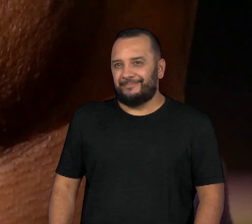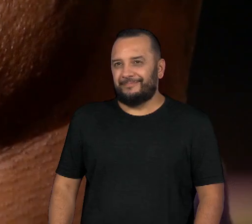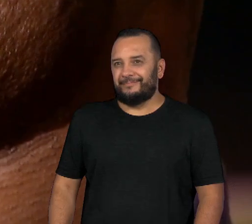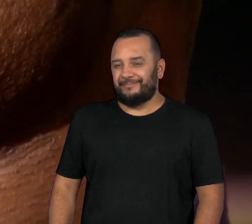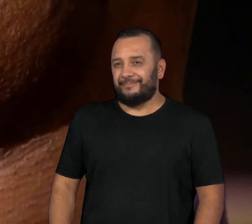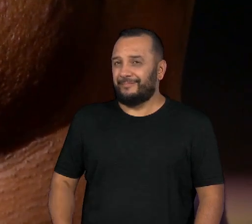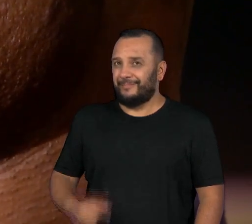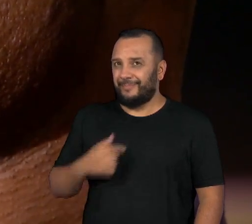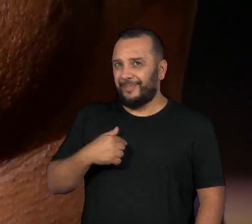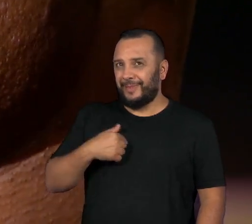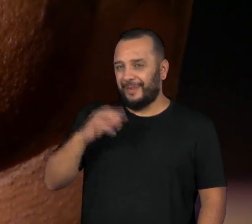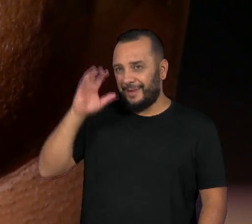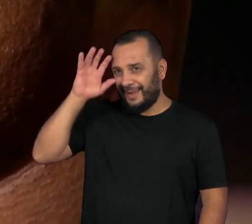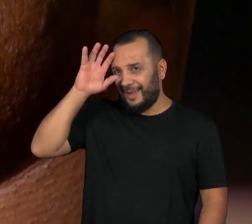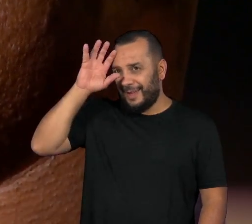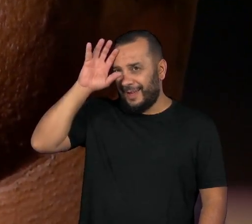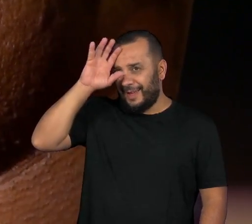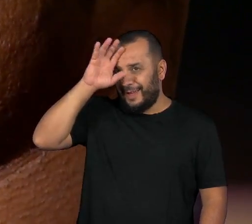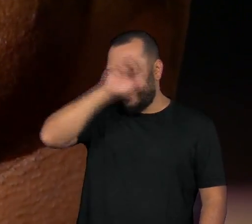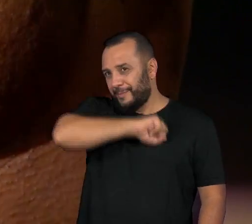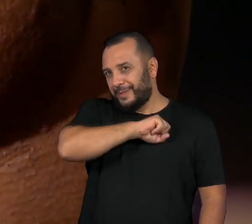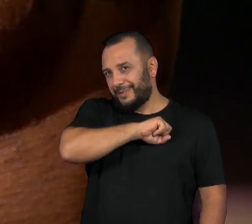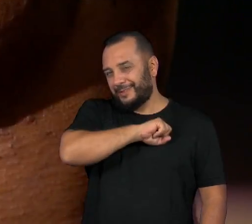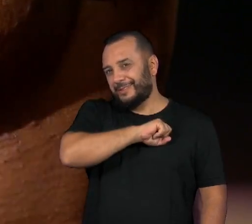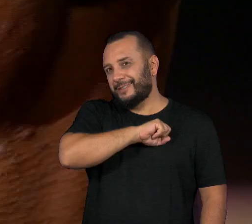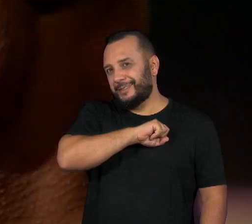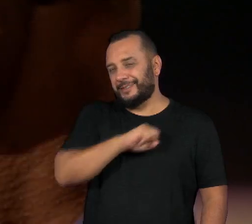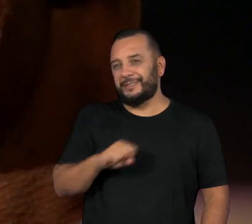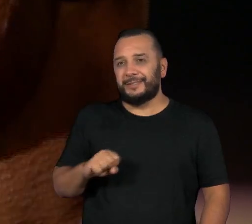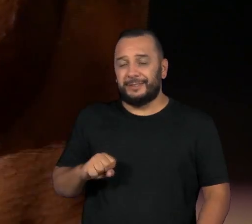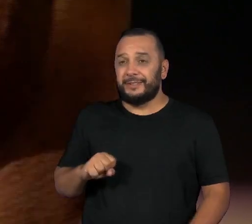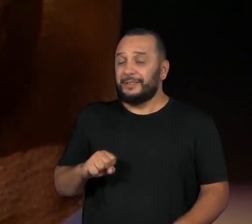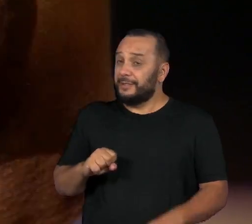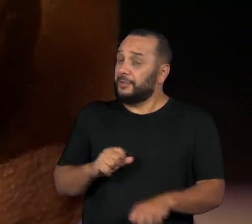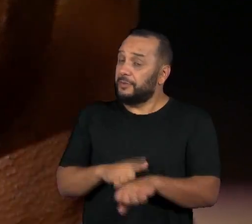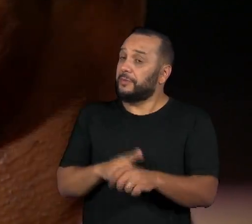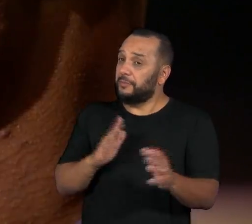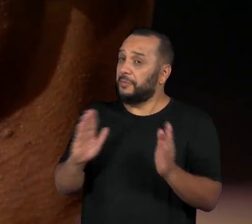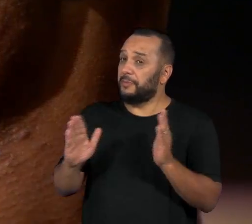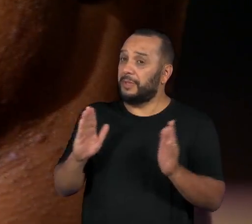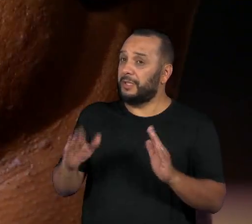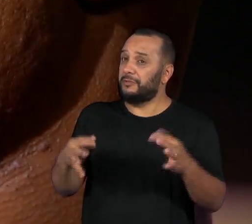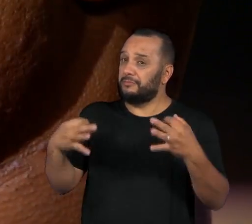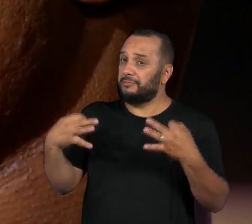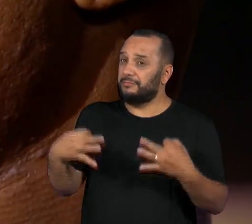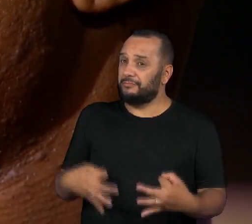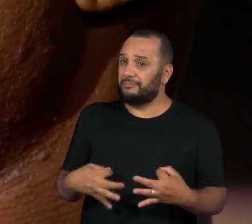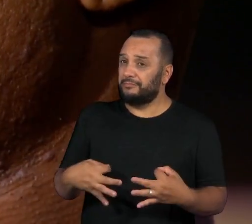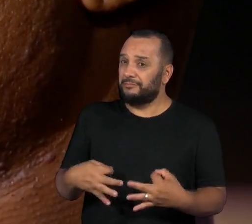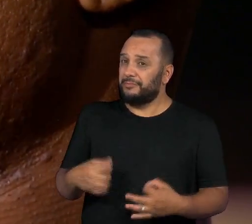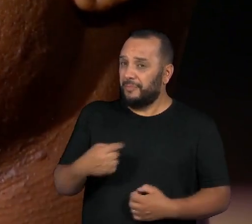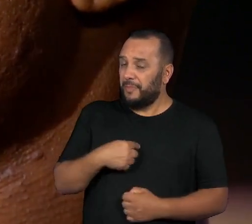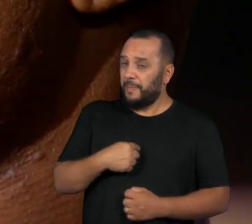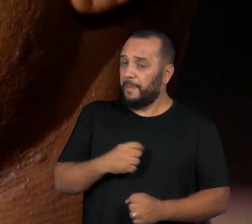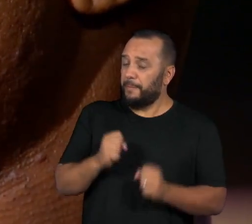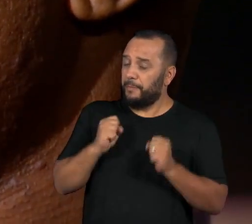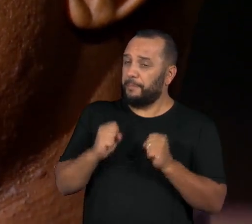Eu aprendi isso, assim, no momento que era o momento, para que eu pudesse